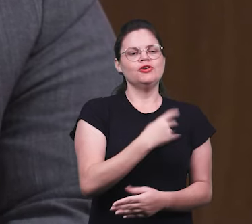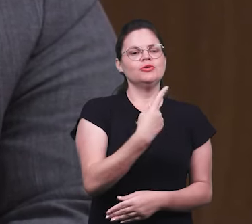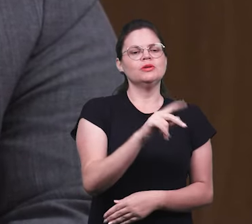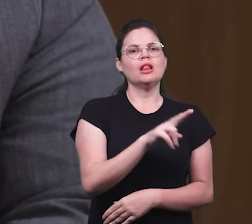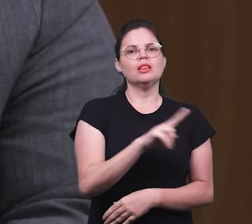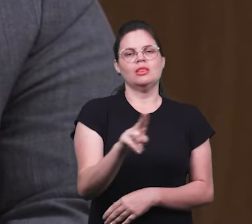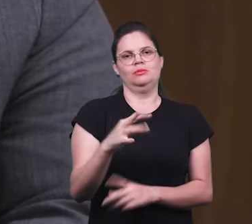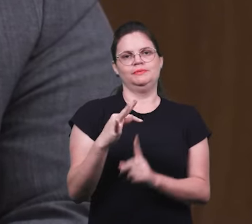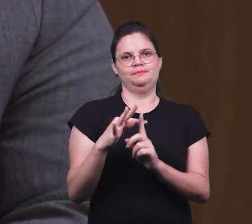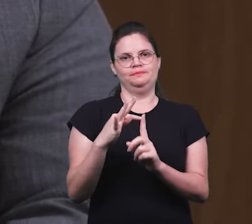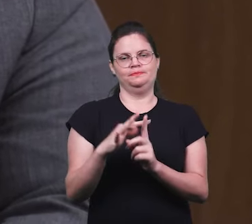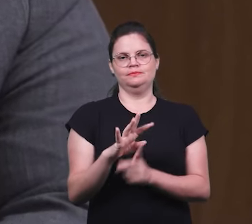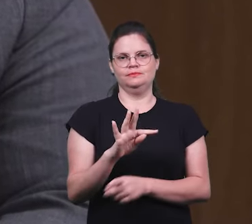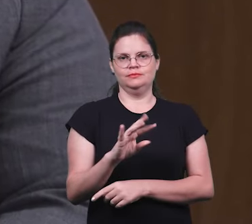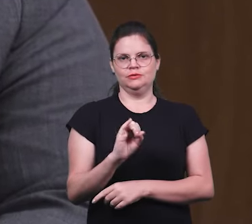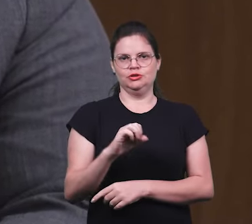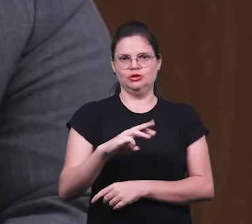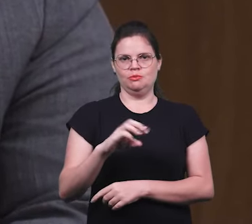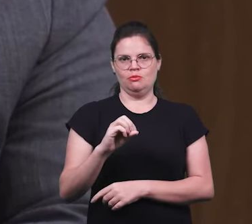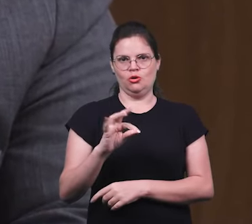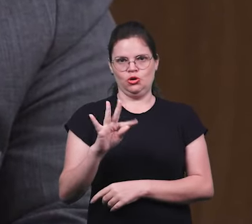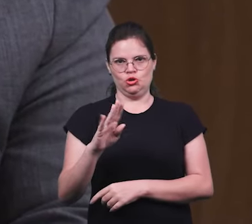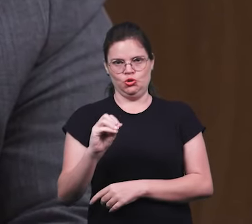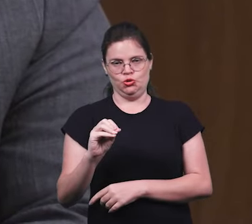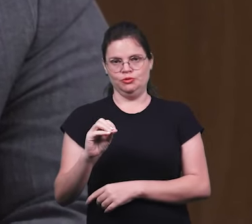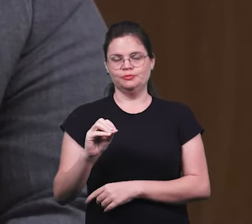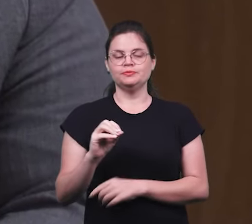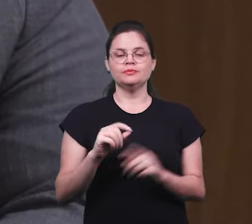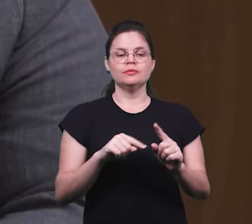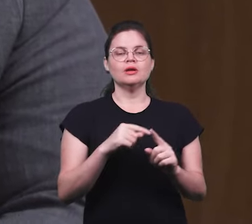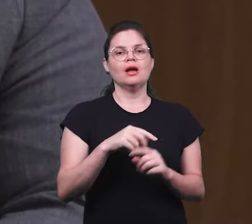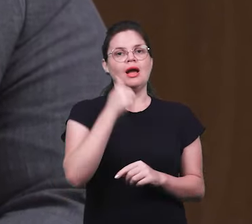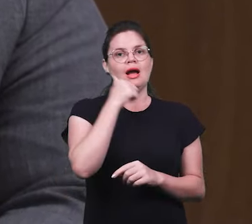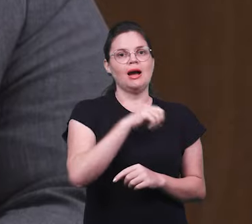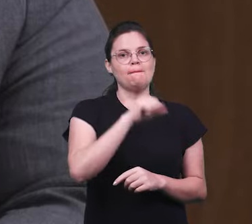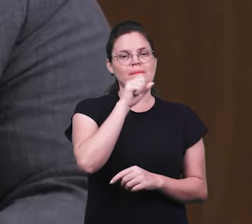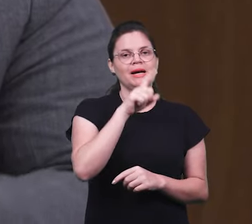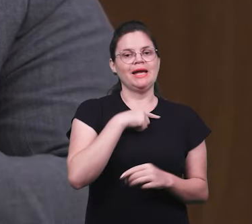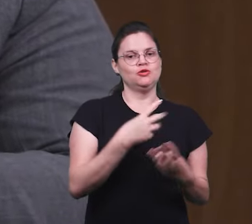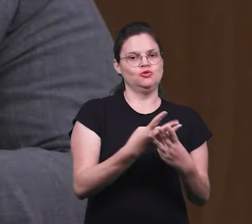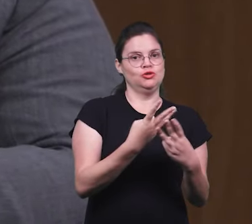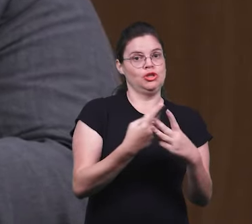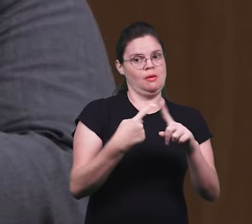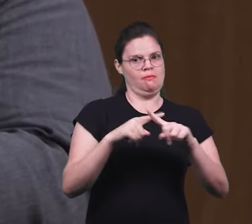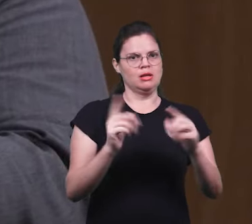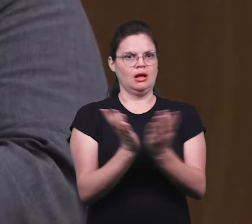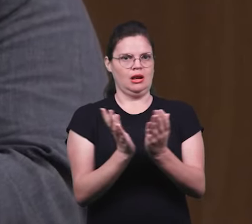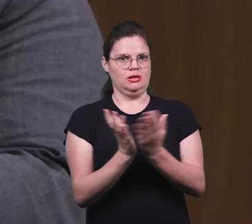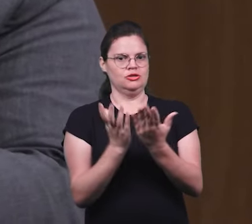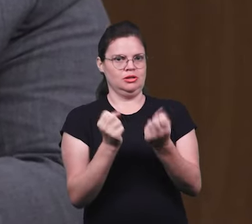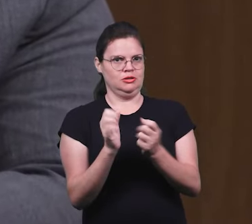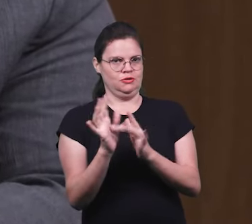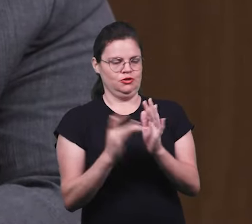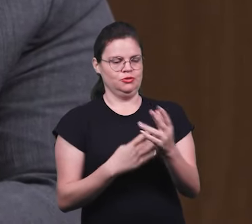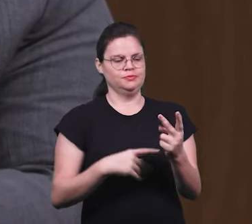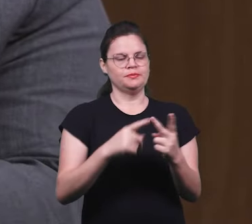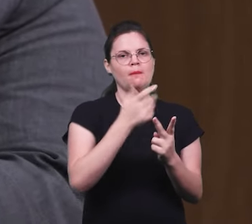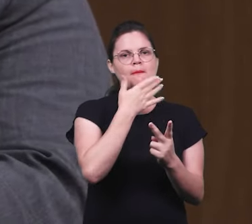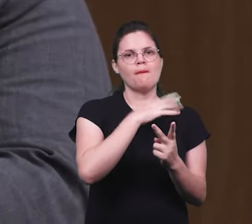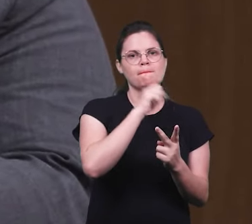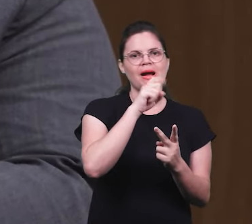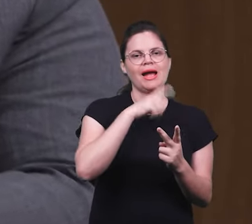Esse rapaz, Timóteo, o pai dele era grego, a mãe era uma judia crente, e ele vai se converter e vai se unir também